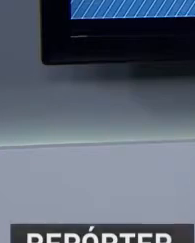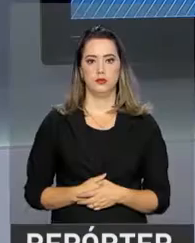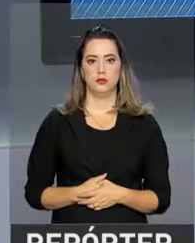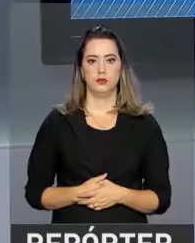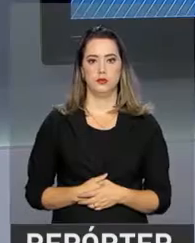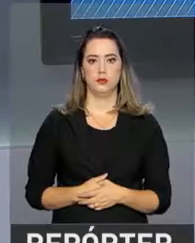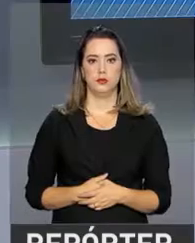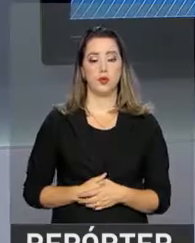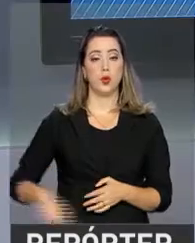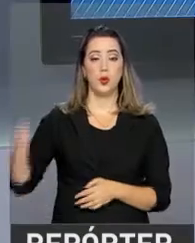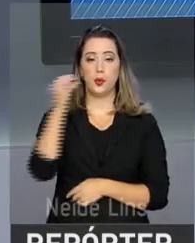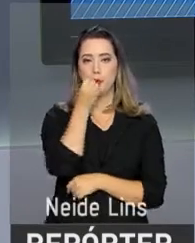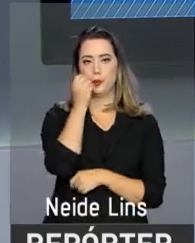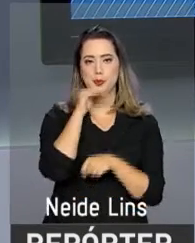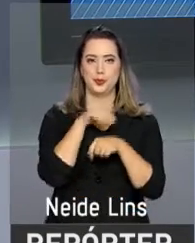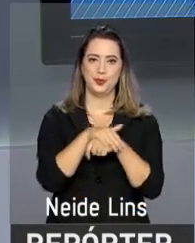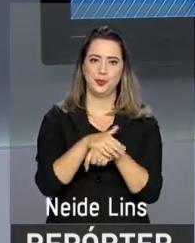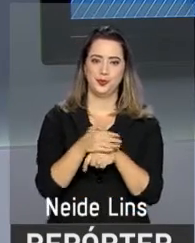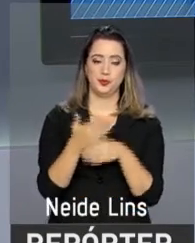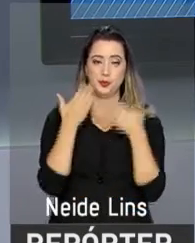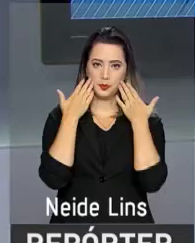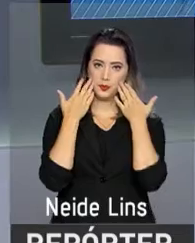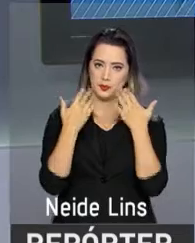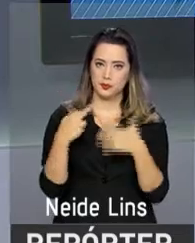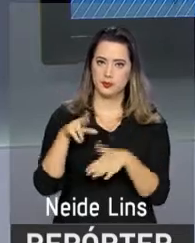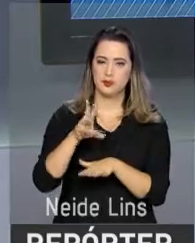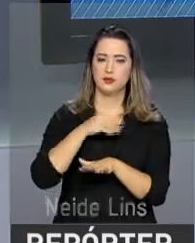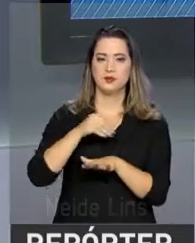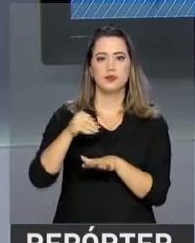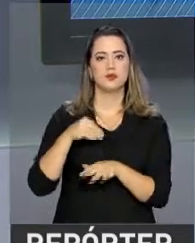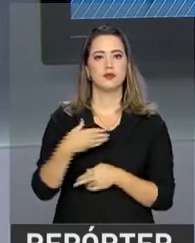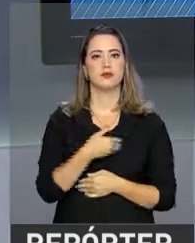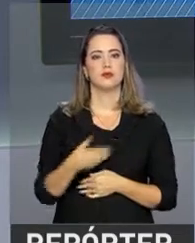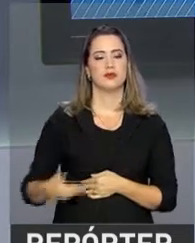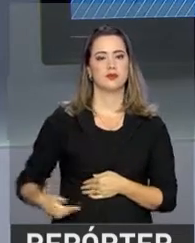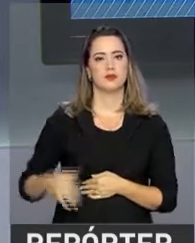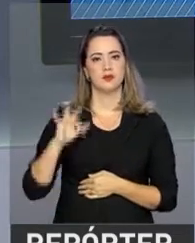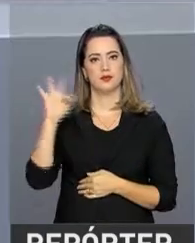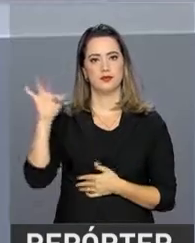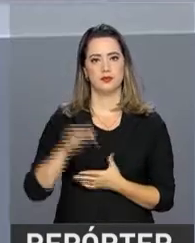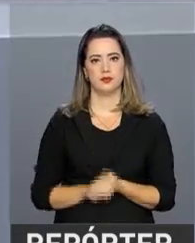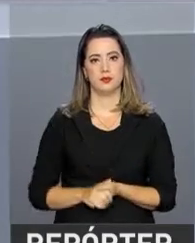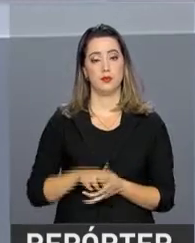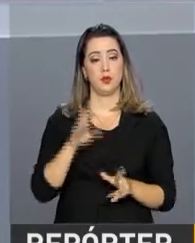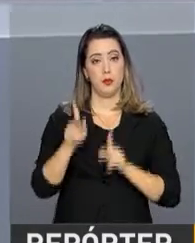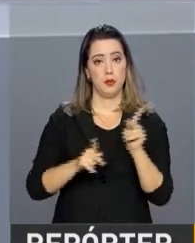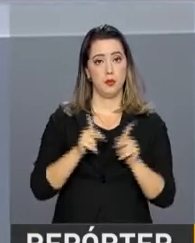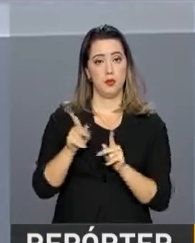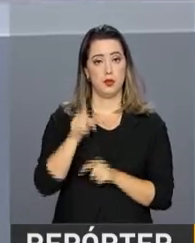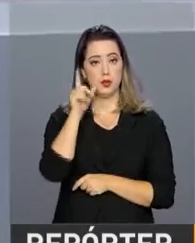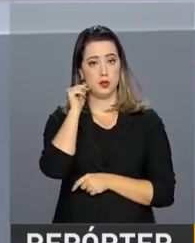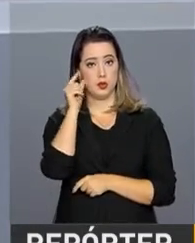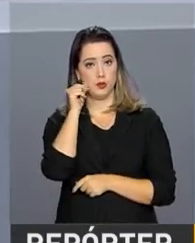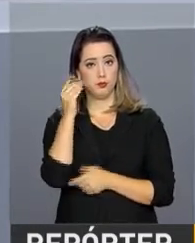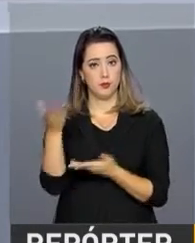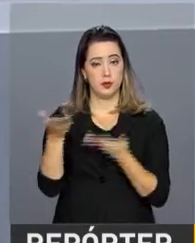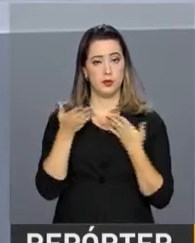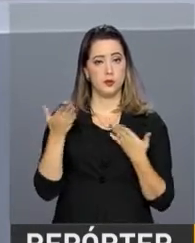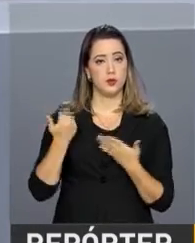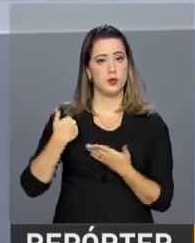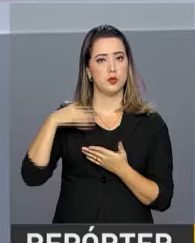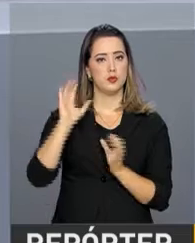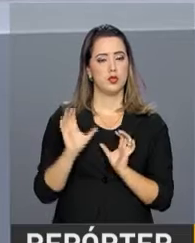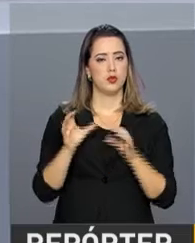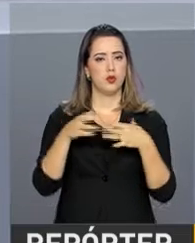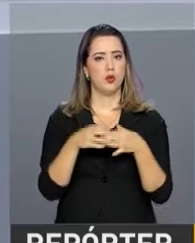Olá, boa noite. Começa agora o Repórter NBR com as notícias do governo federal. A população de Alagoas recebeu hoje mais